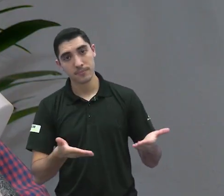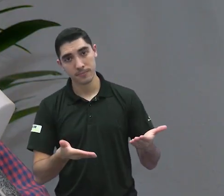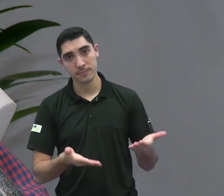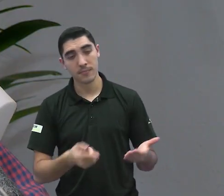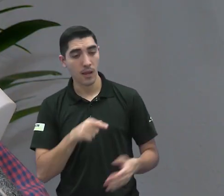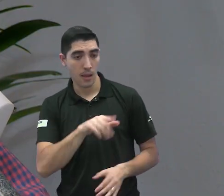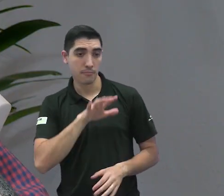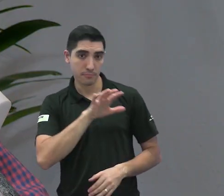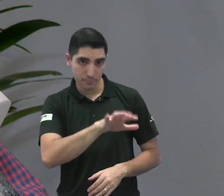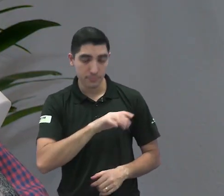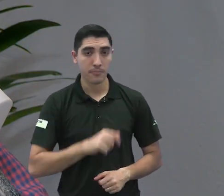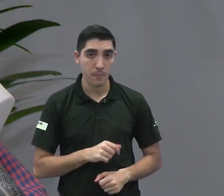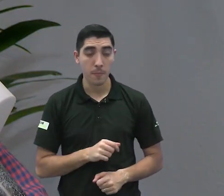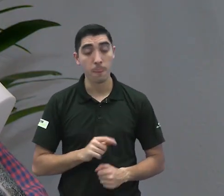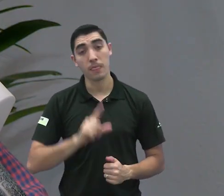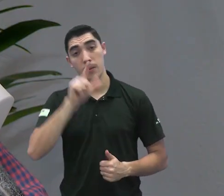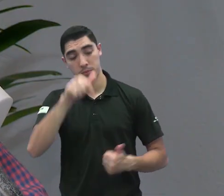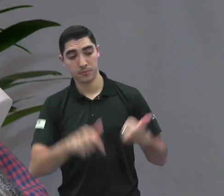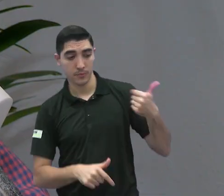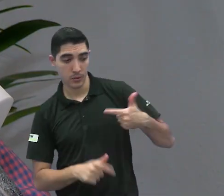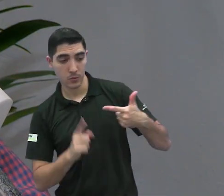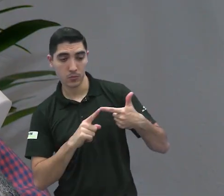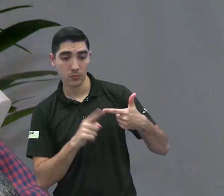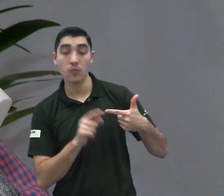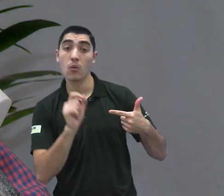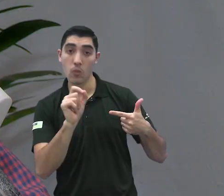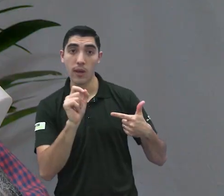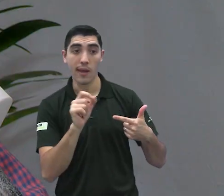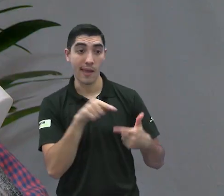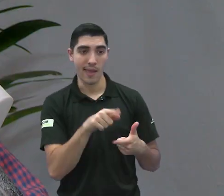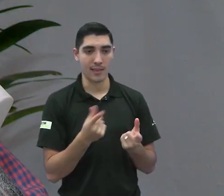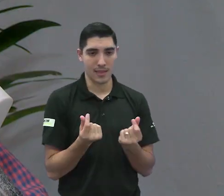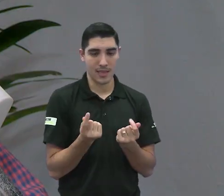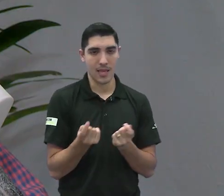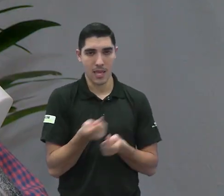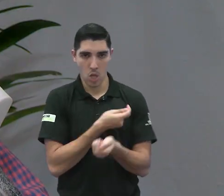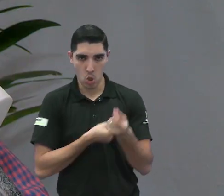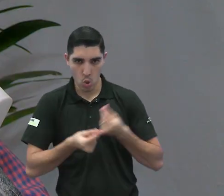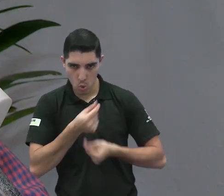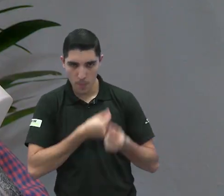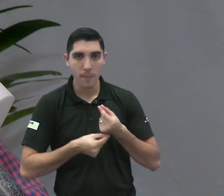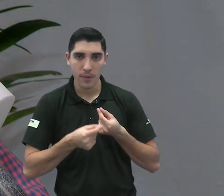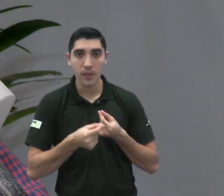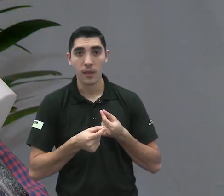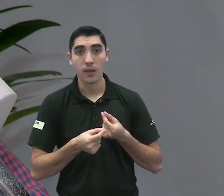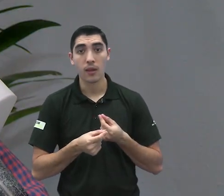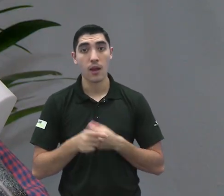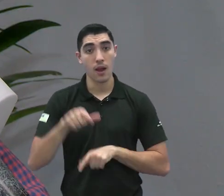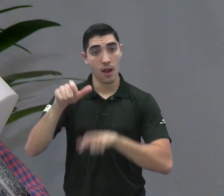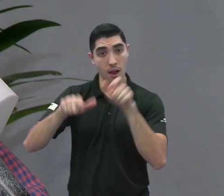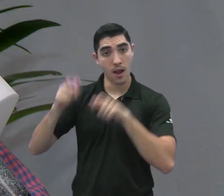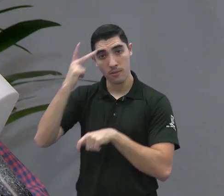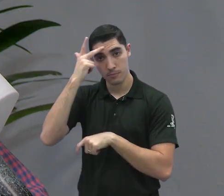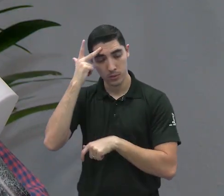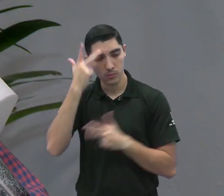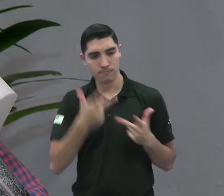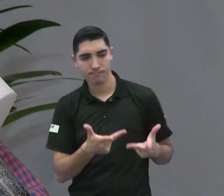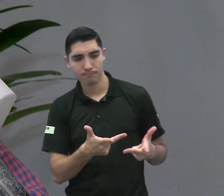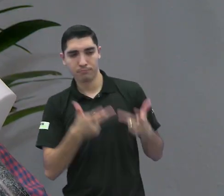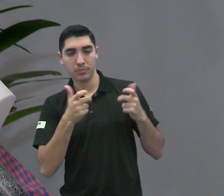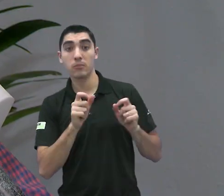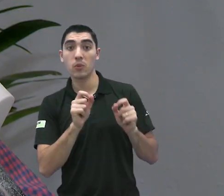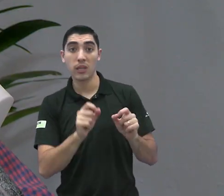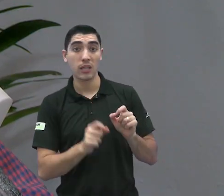essa é a primeira premissa. Segundo, que além dessa economia, o público também vê